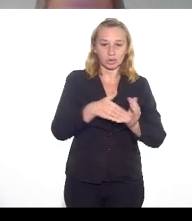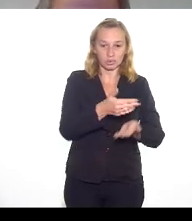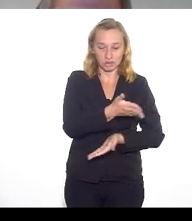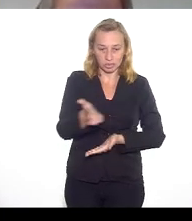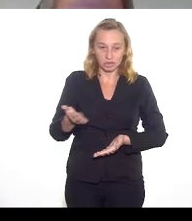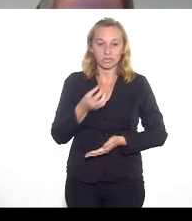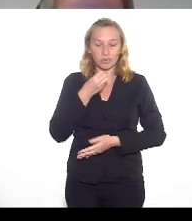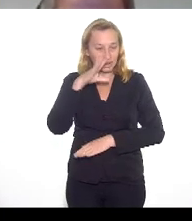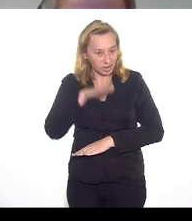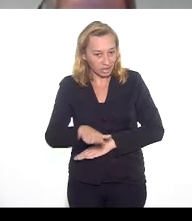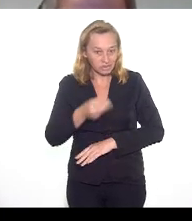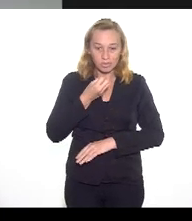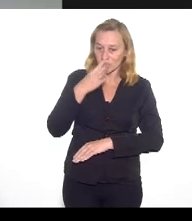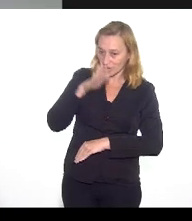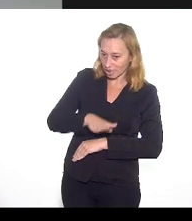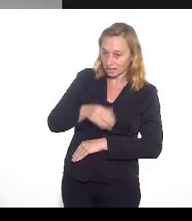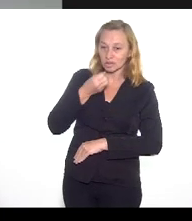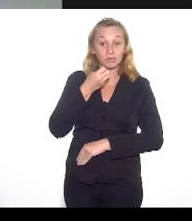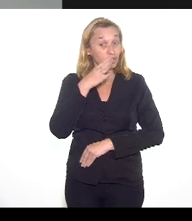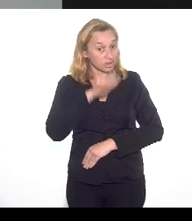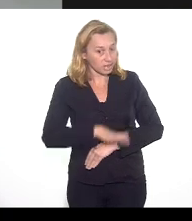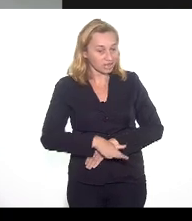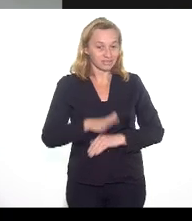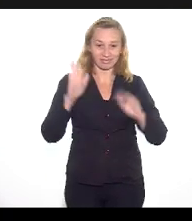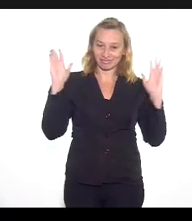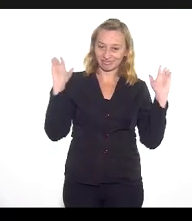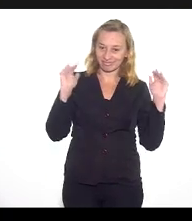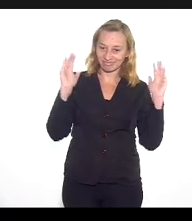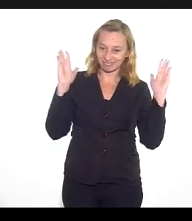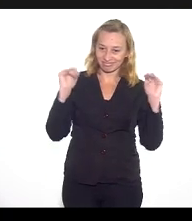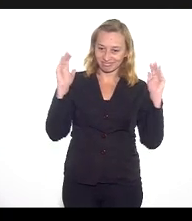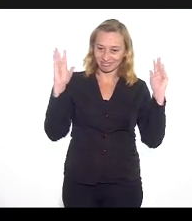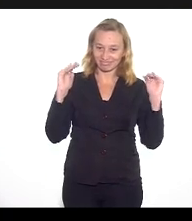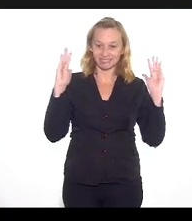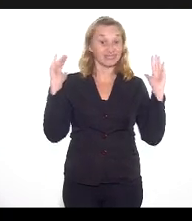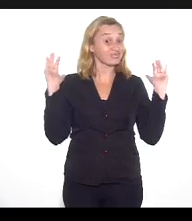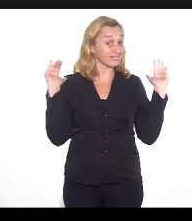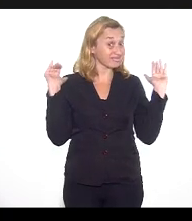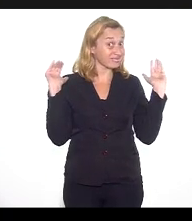Boa tarde a todos. Boa tarde. Boa tarde a todos. Boa tarde.